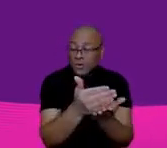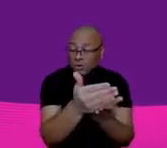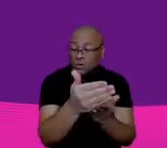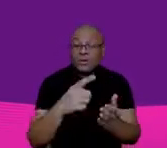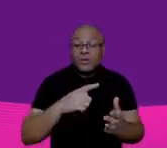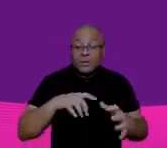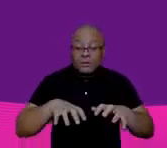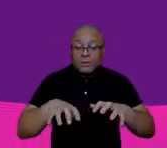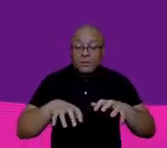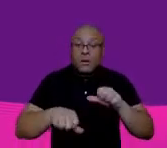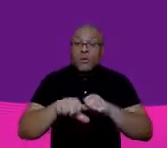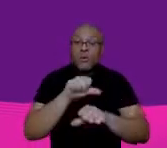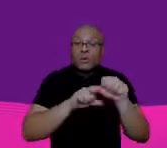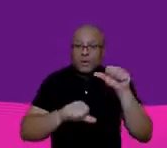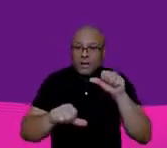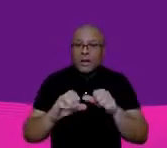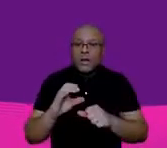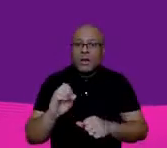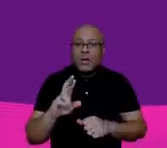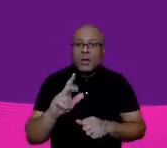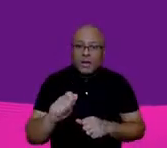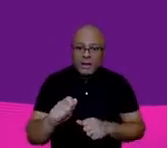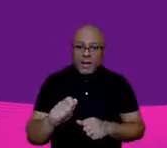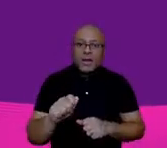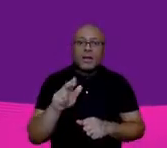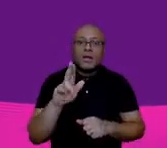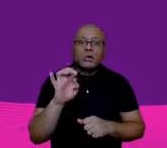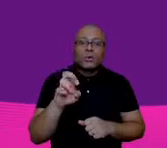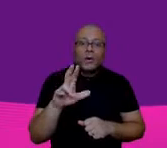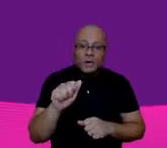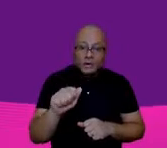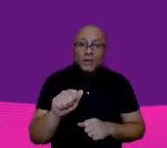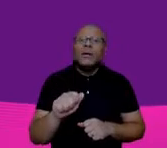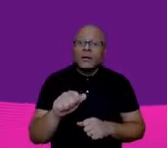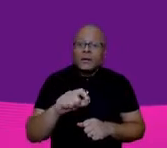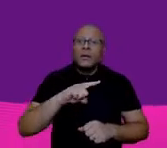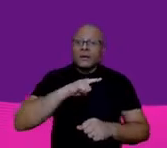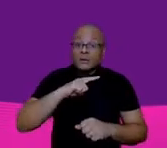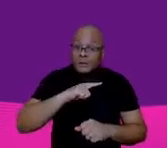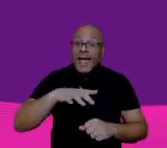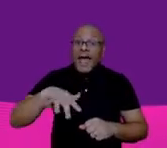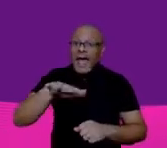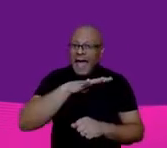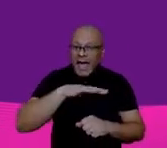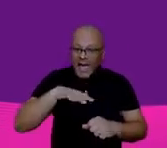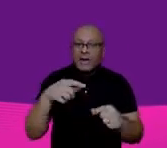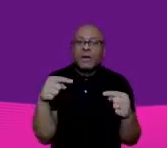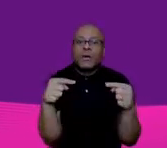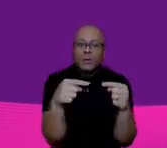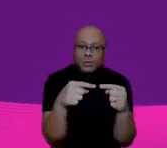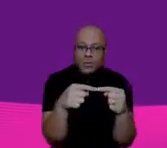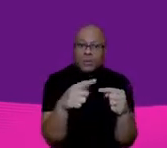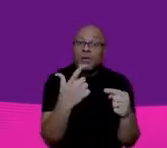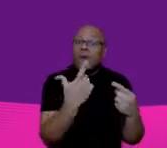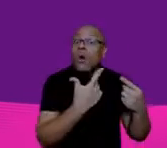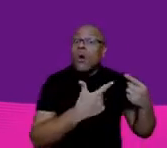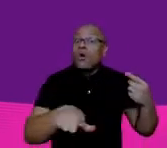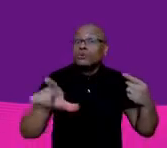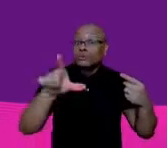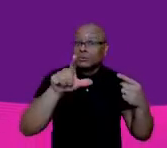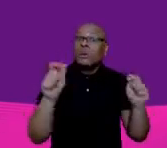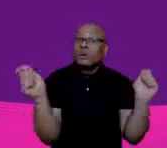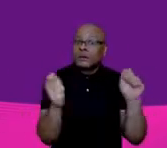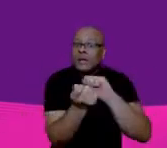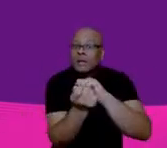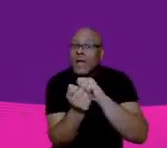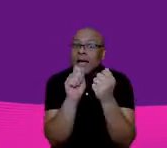Tourette são as indicações e distúrbios do movimento que a gente tem hoje, que é a área que eu trabalho. mas você tem outras áreas dentro da neurologia,